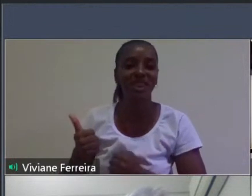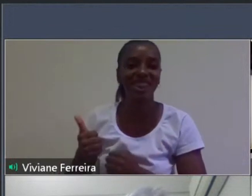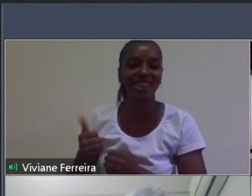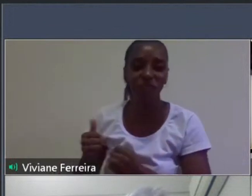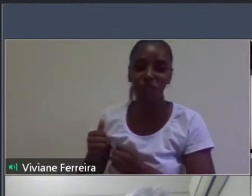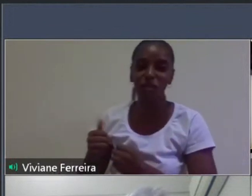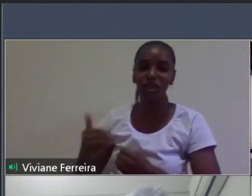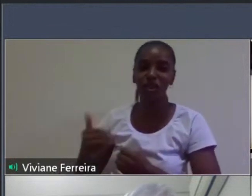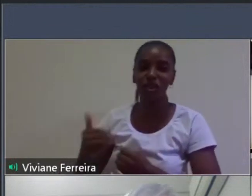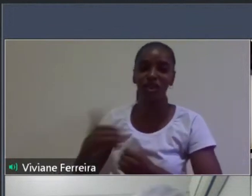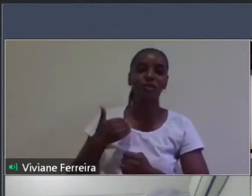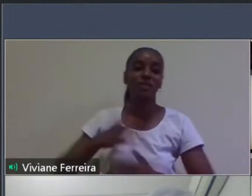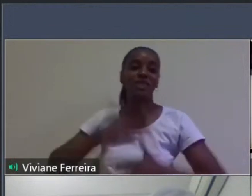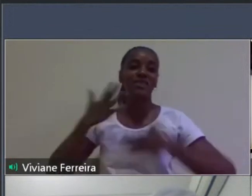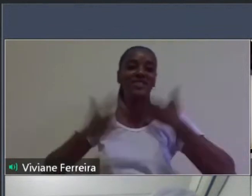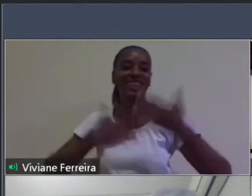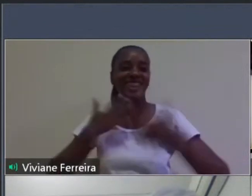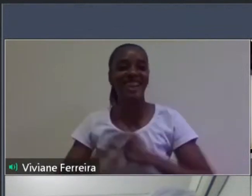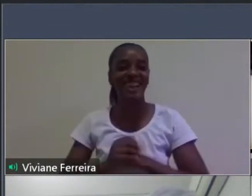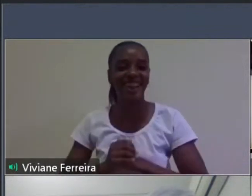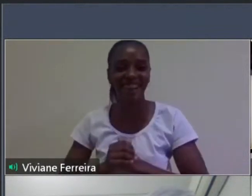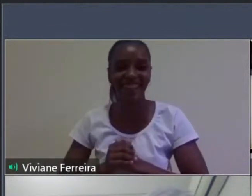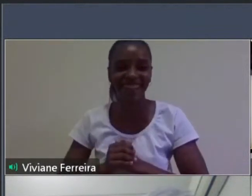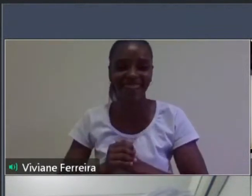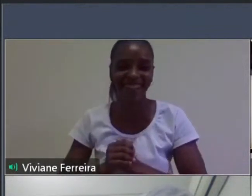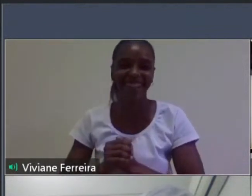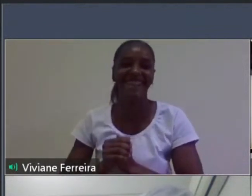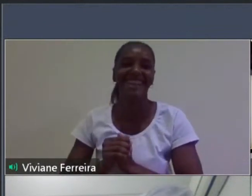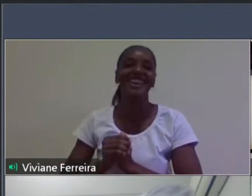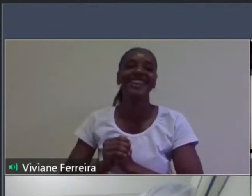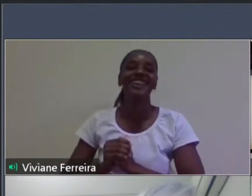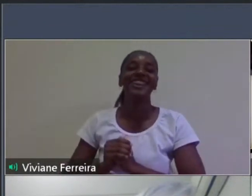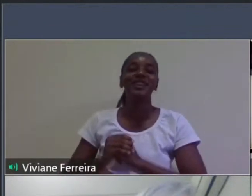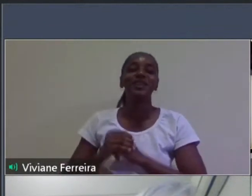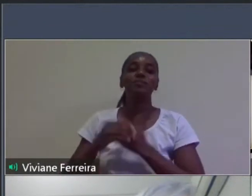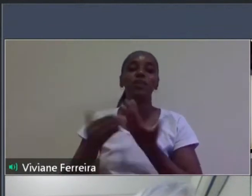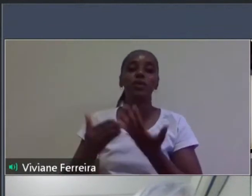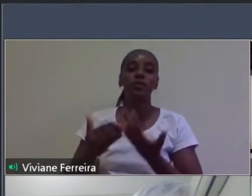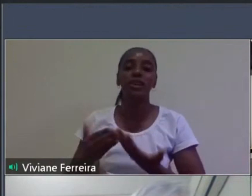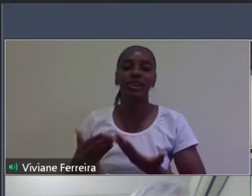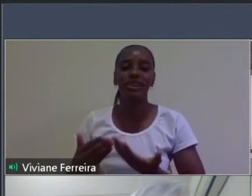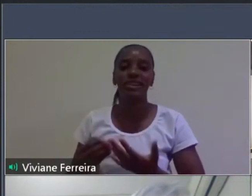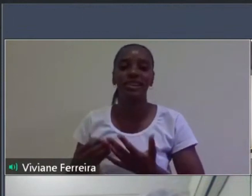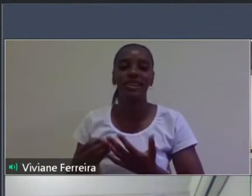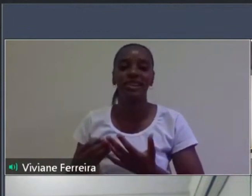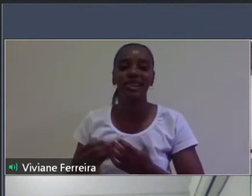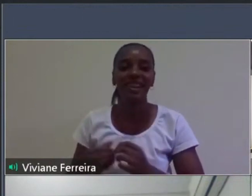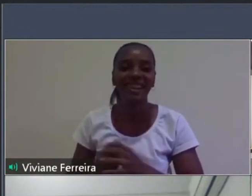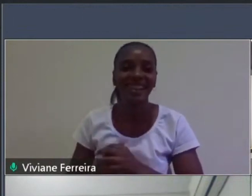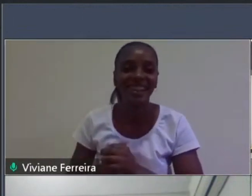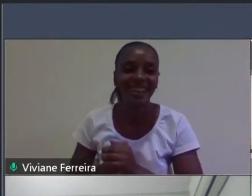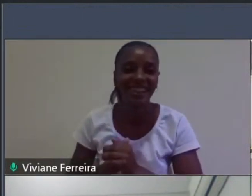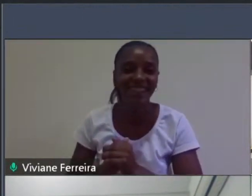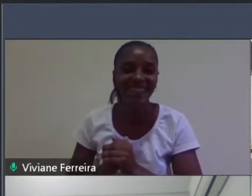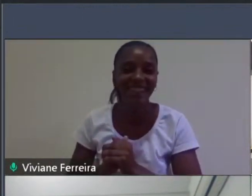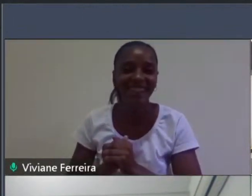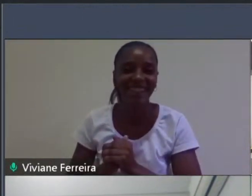Pegou de prontidão, ele pegou de surpresa agora. Ó, desculpa, mas vai